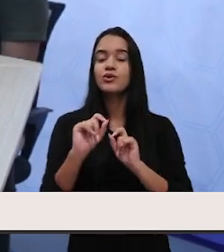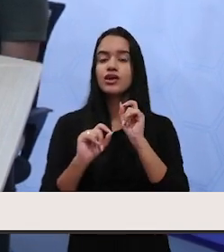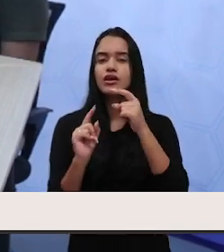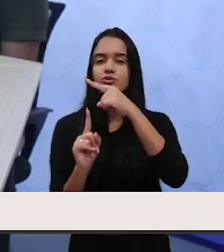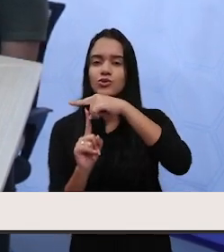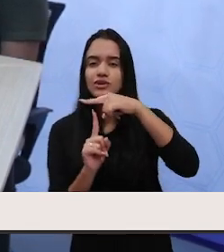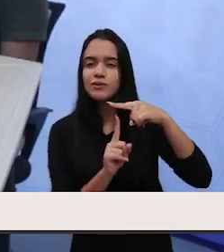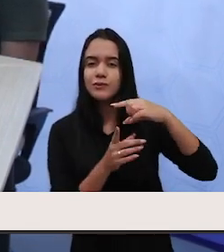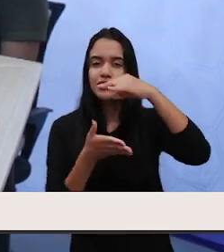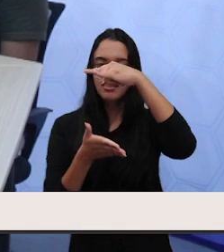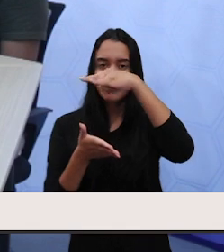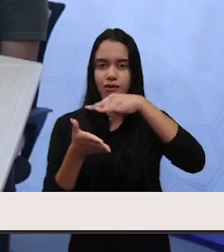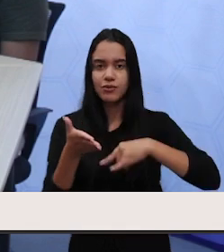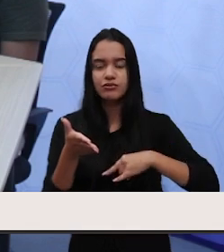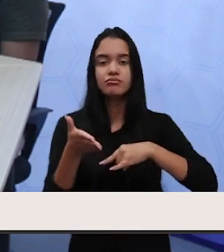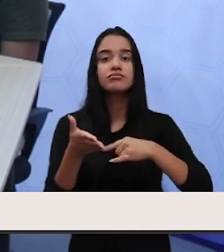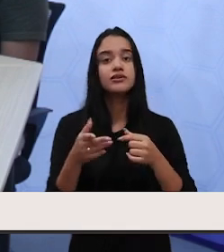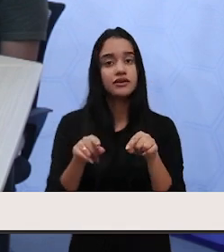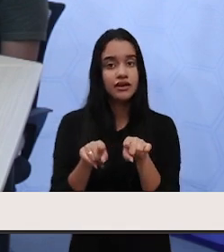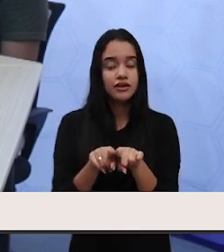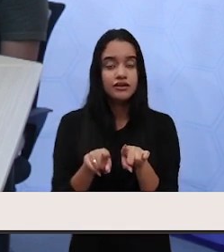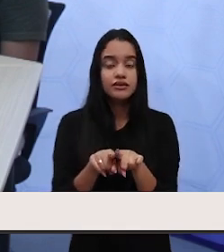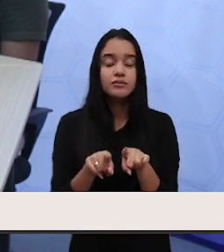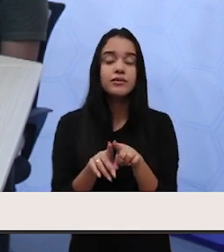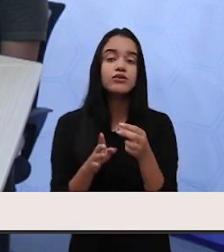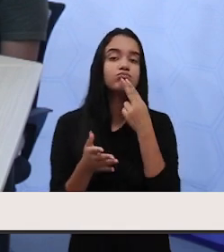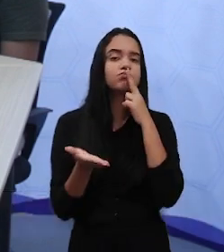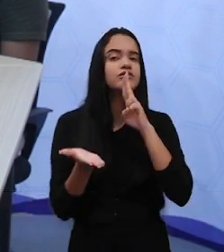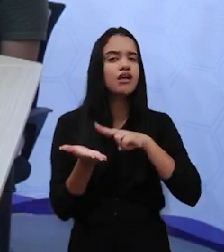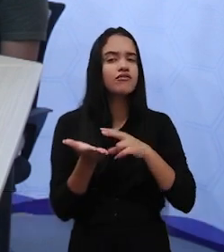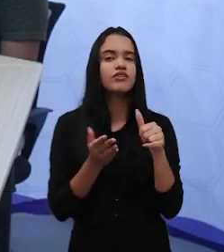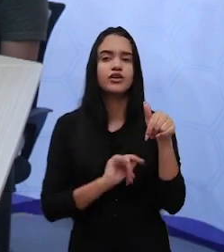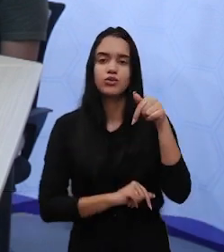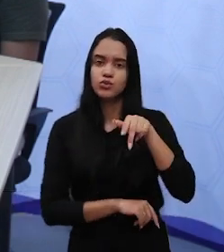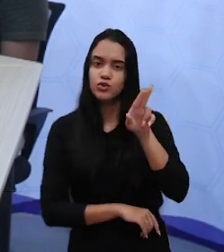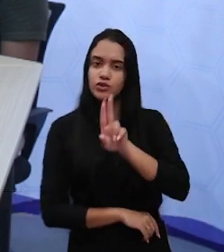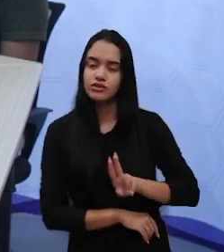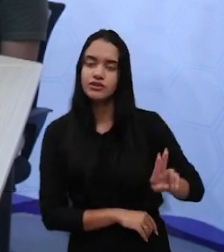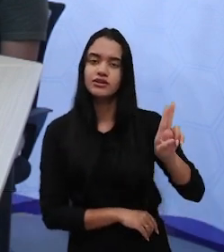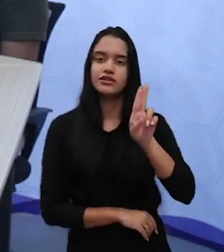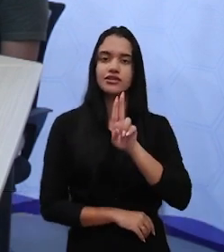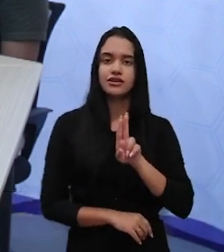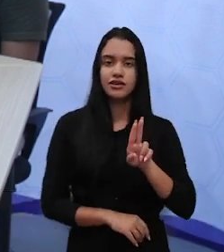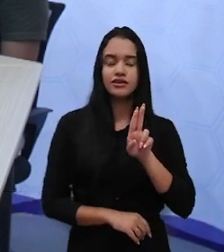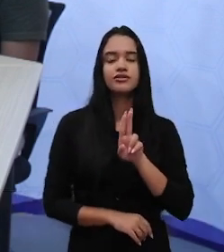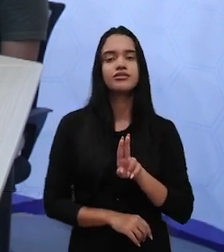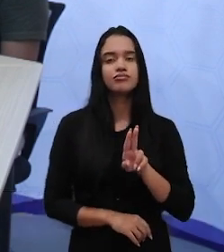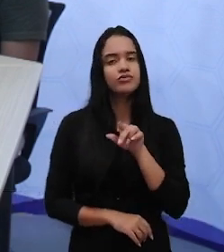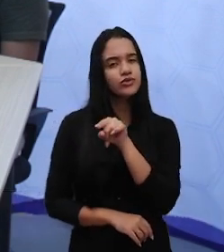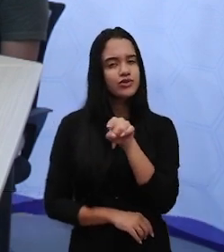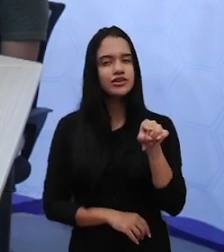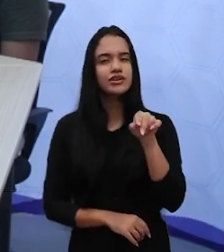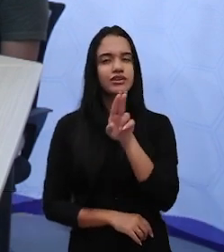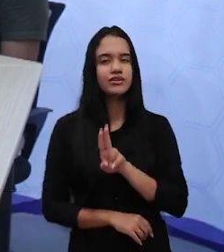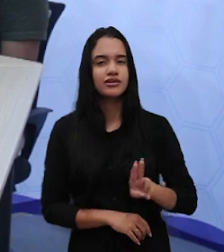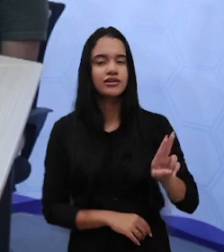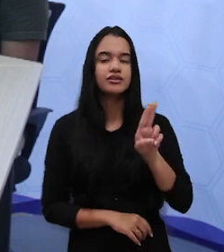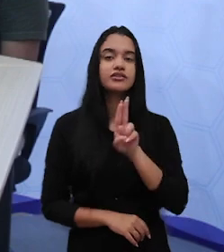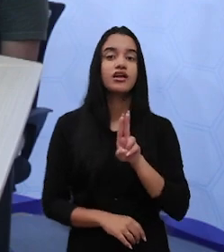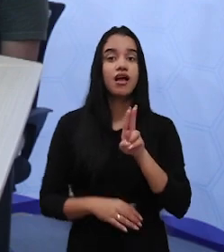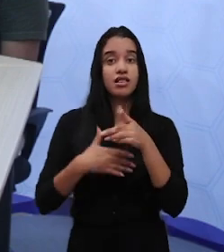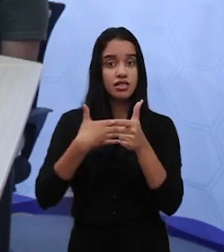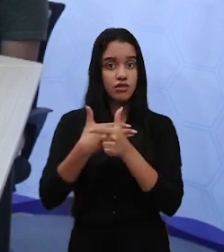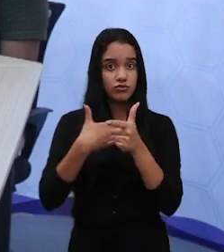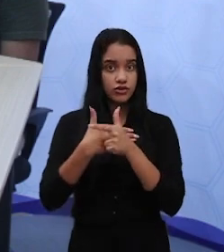de documentação e de correspondência que vamos utilizar, que vocês vão muito utilizar na função